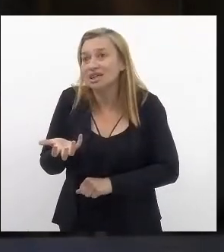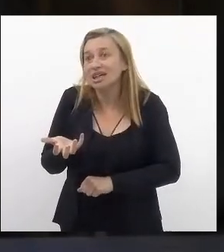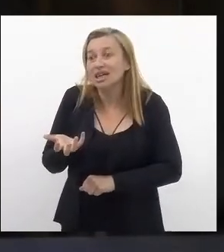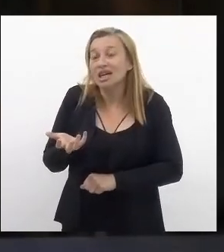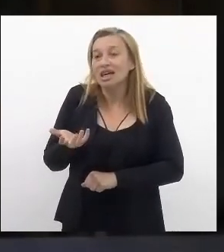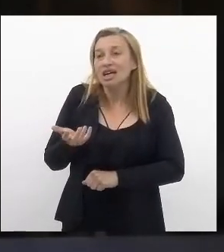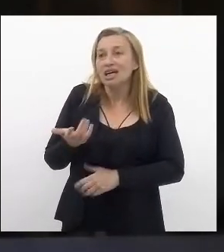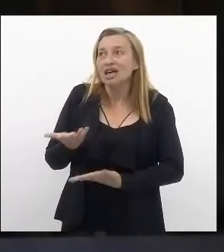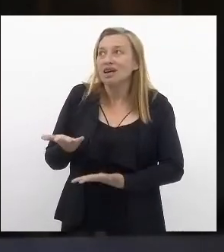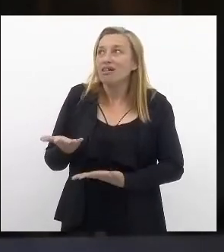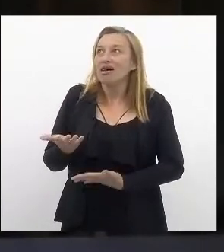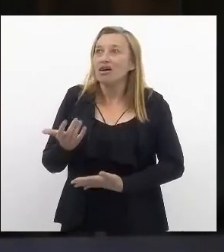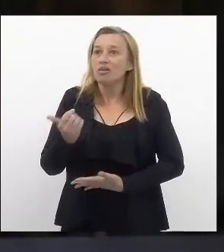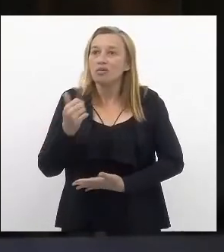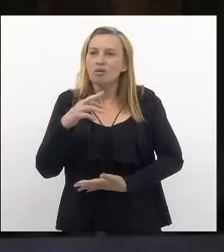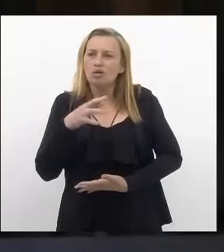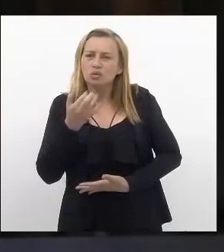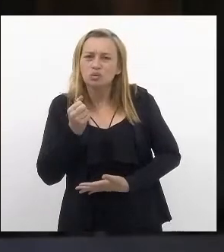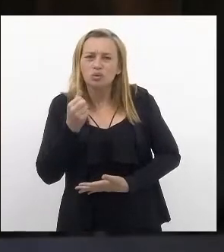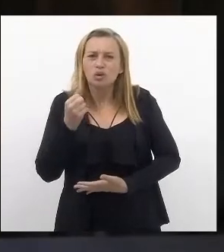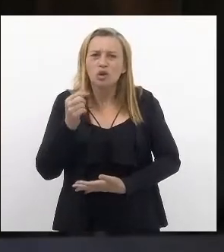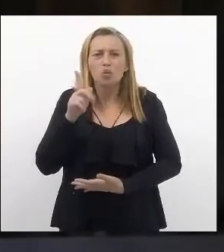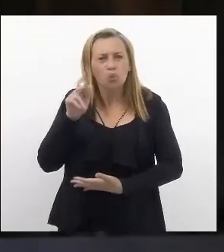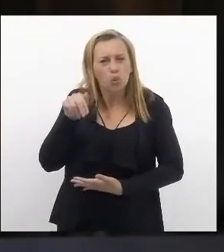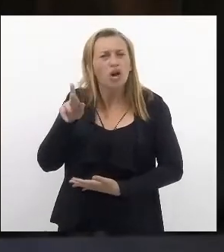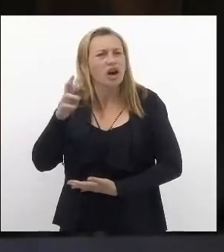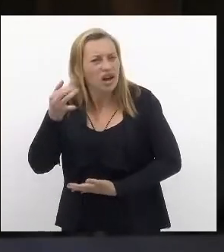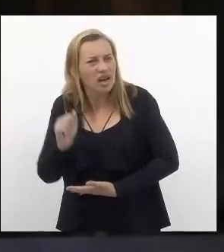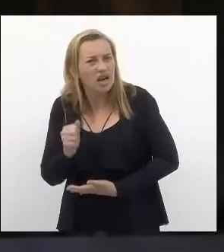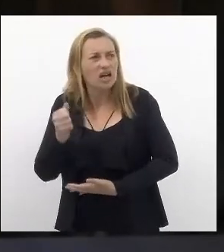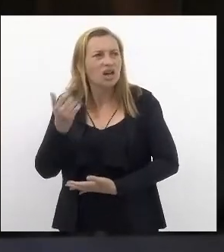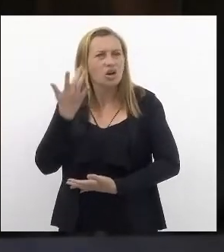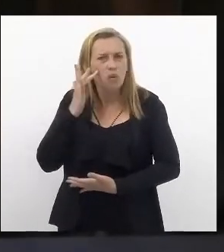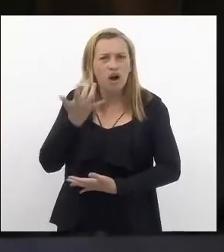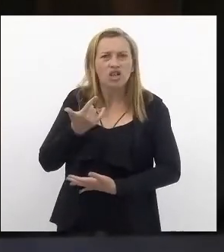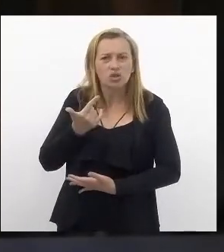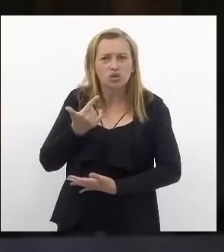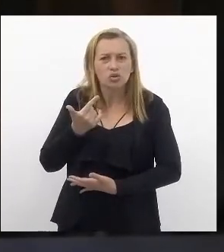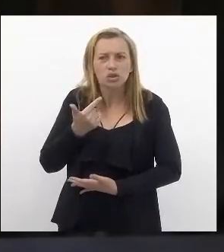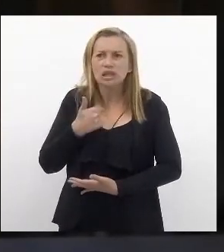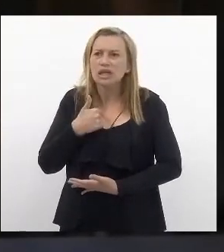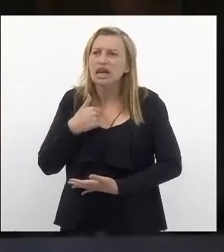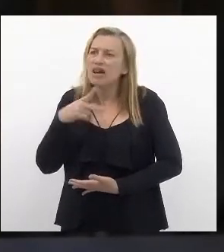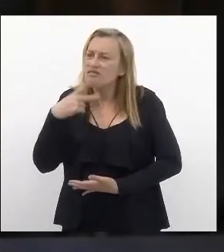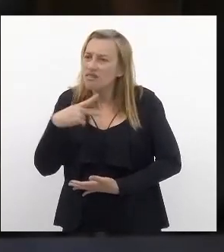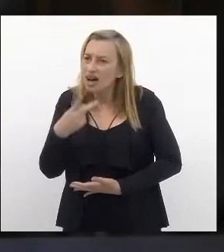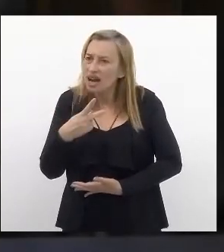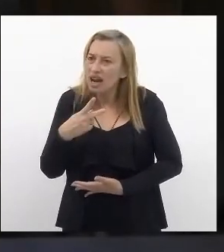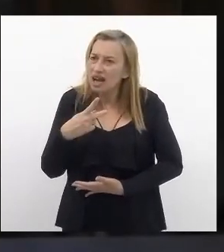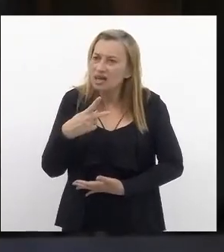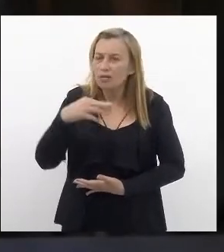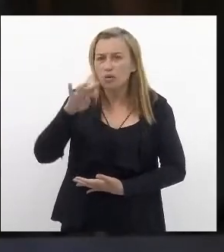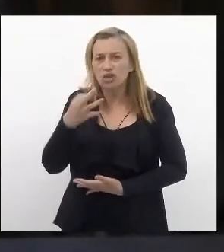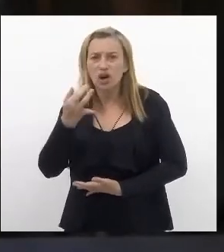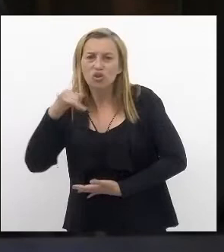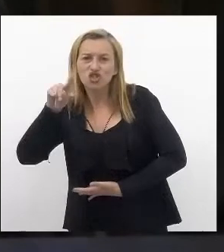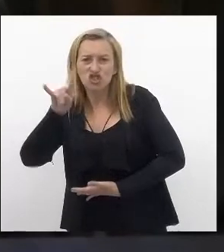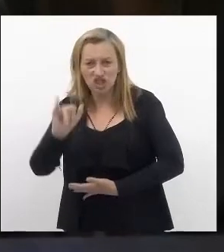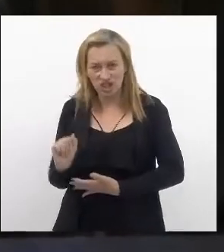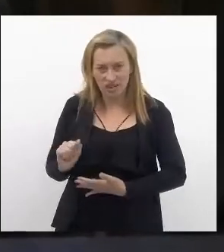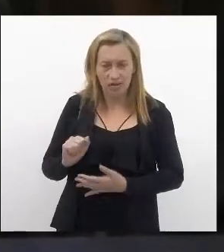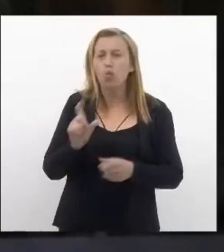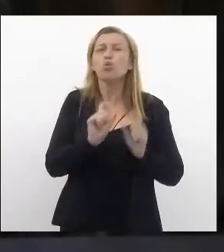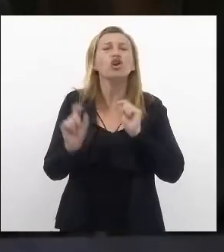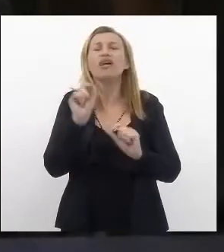Uma autora húngara, se não me engano, Svetlana, ela fala da nostalgia,